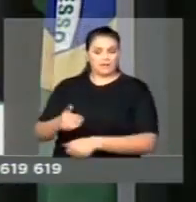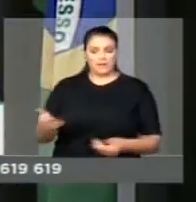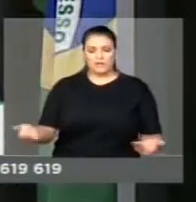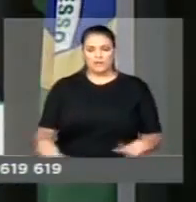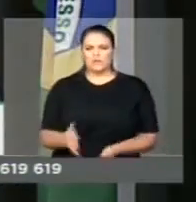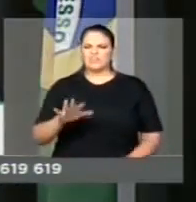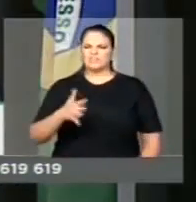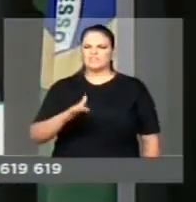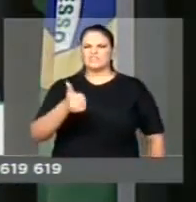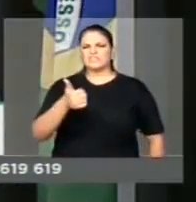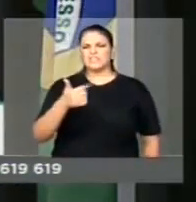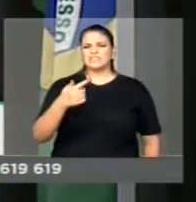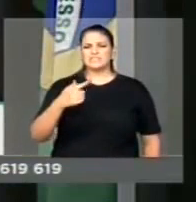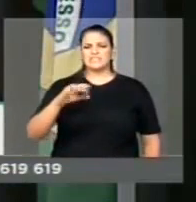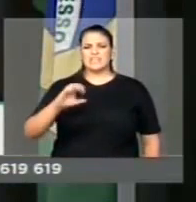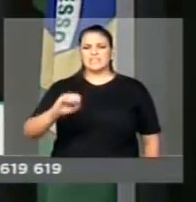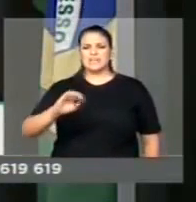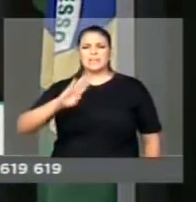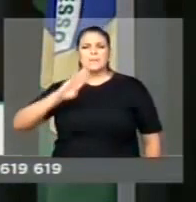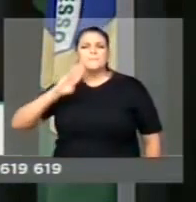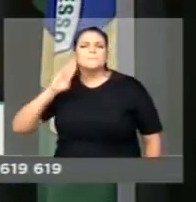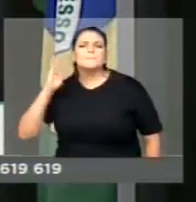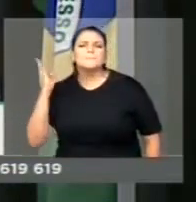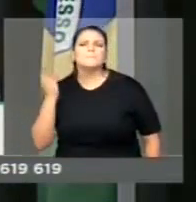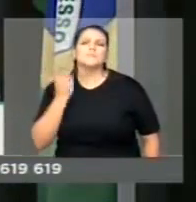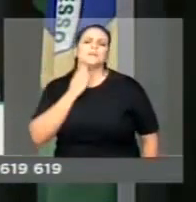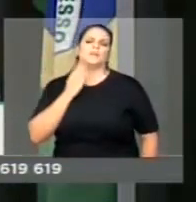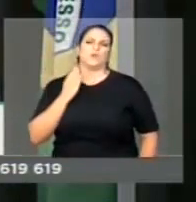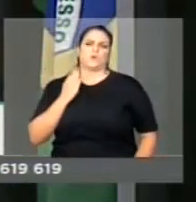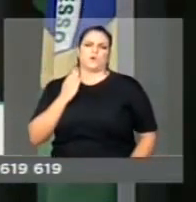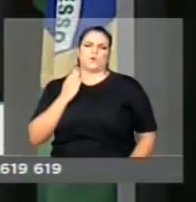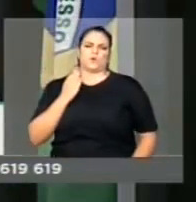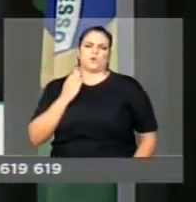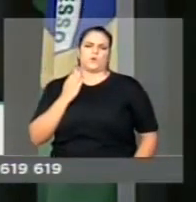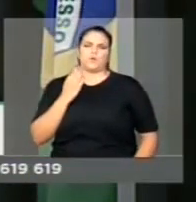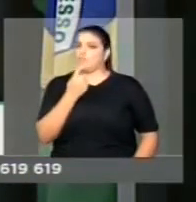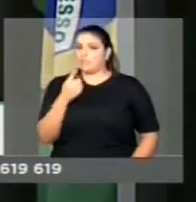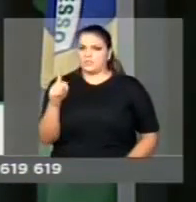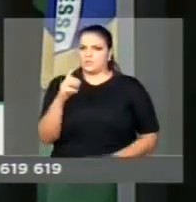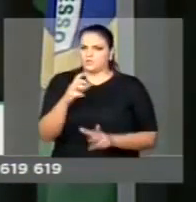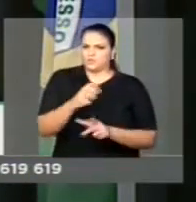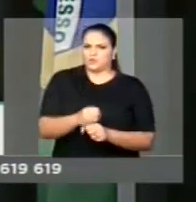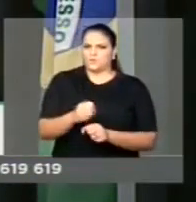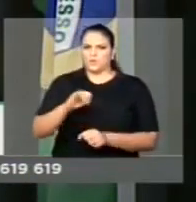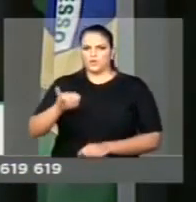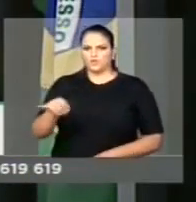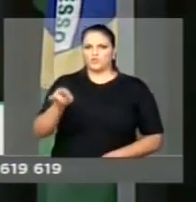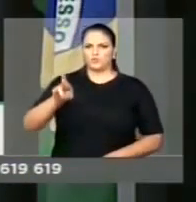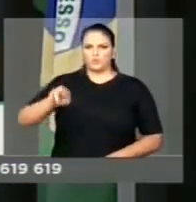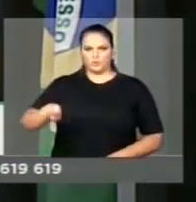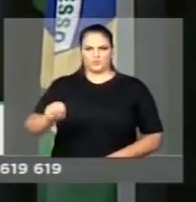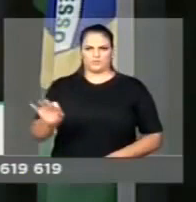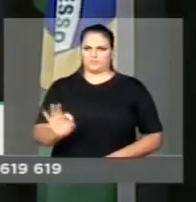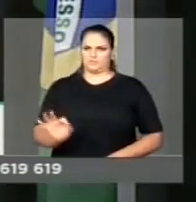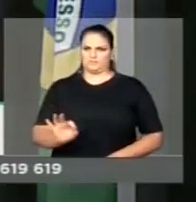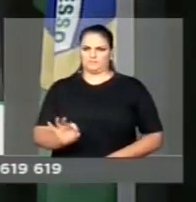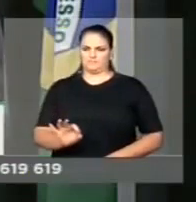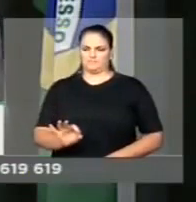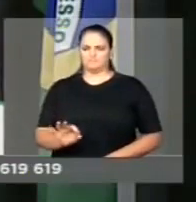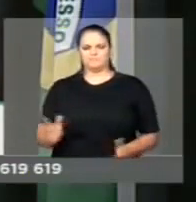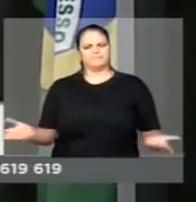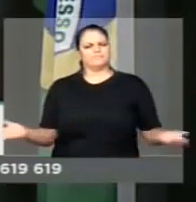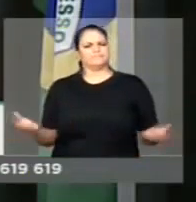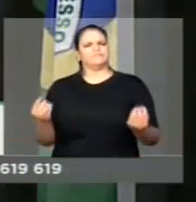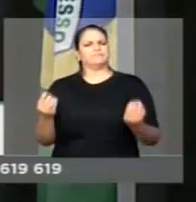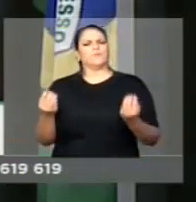170 bilhões primário, sem inclusão dos juros da dívida. Que país é este? Este é o buraco para o